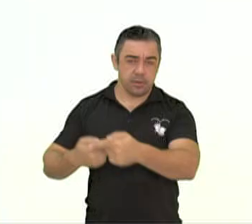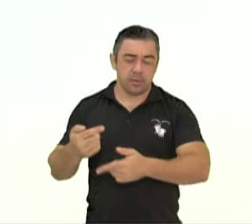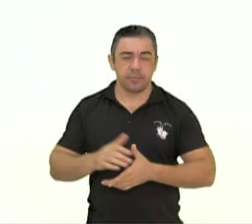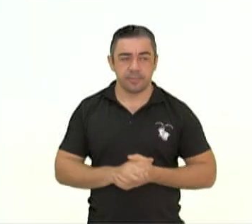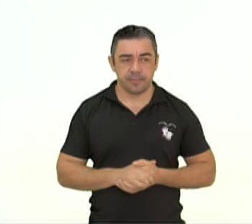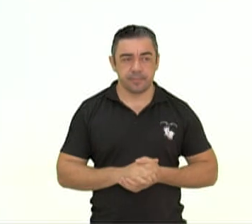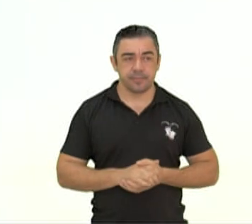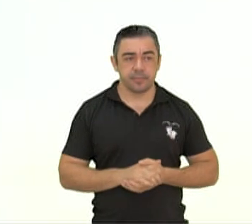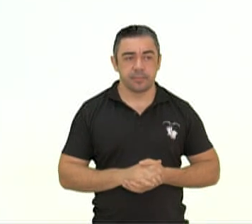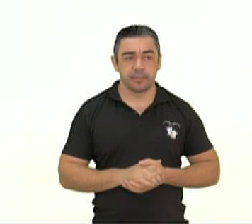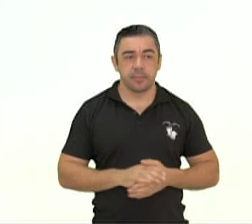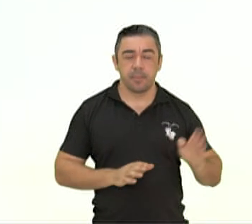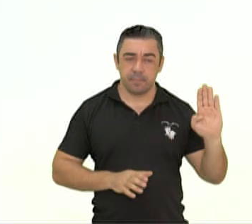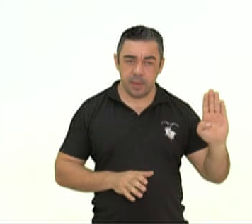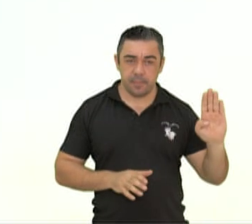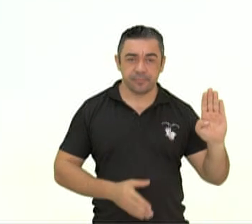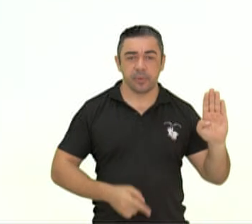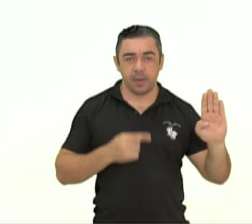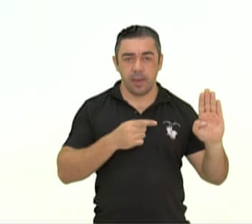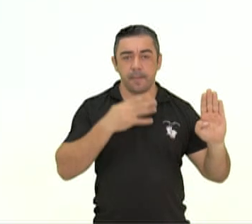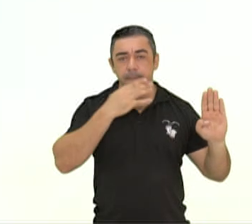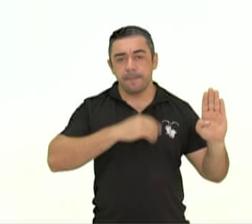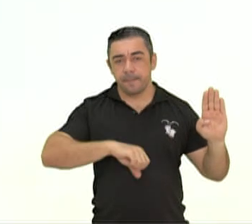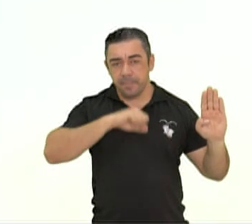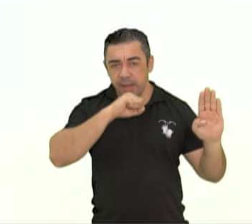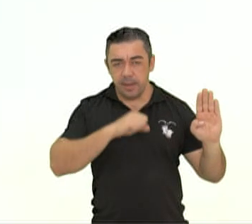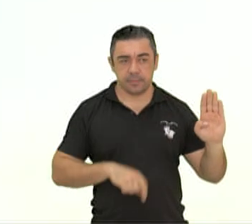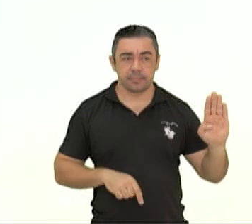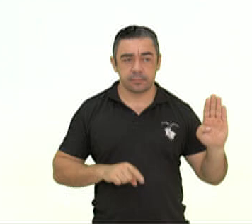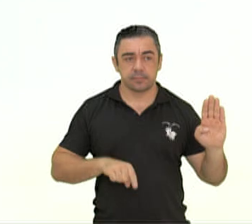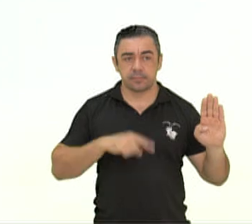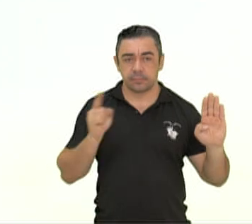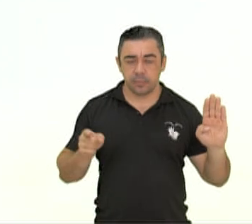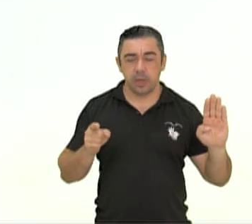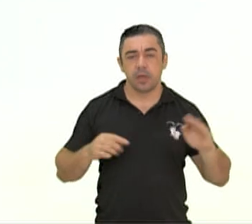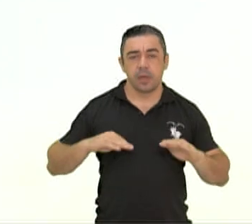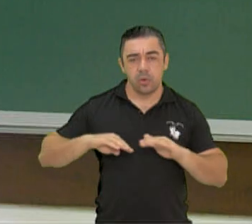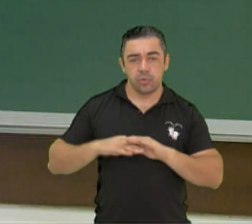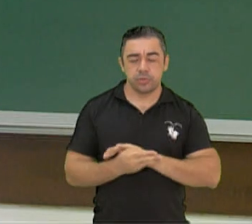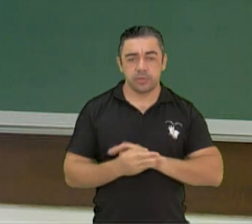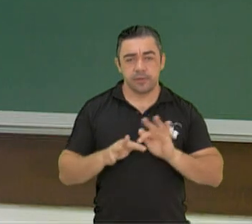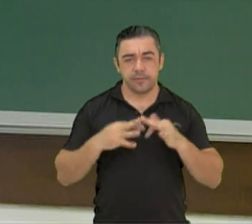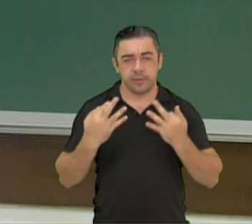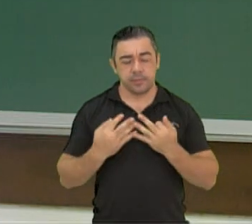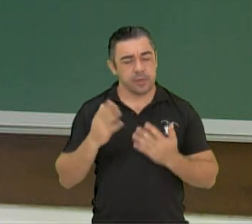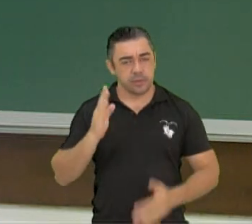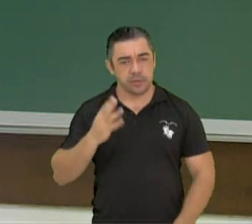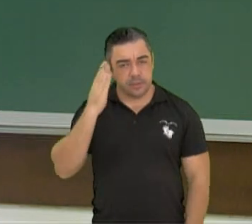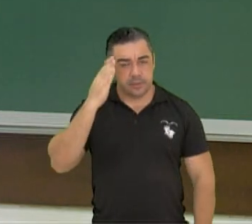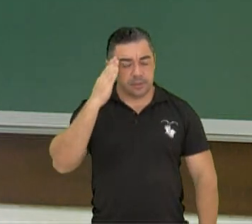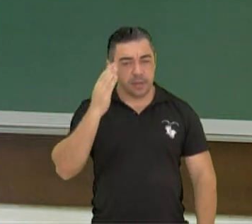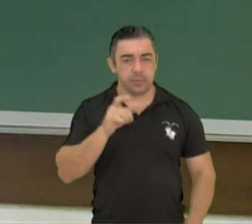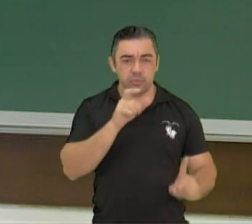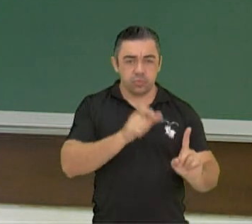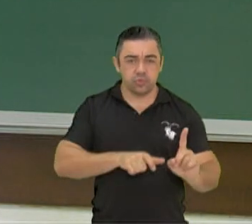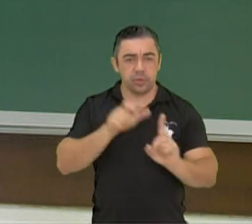Então, a B fez a pergunta para o verbo, a resposta automaticamente aparece para